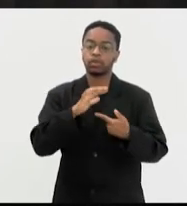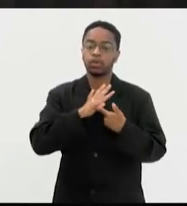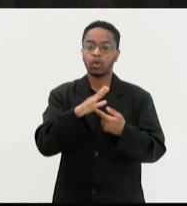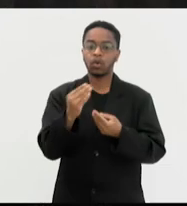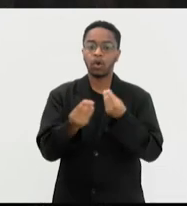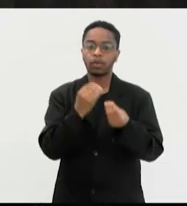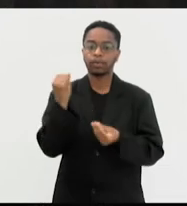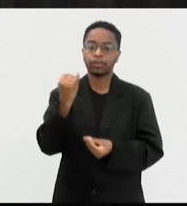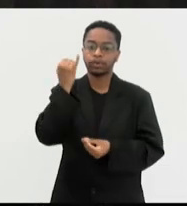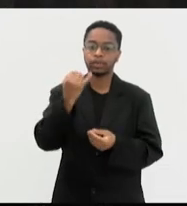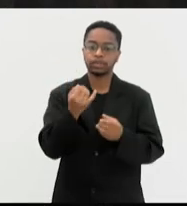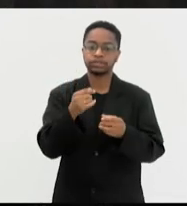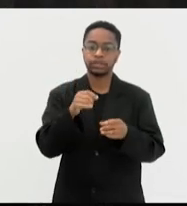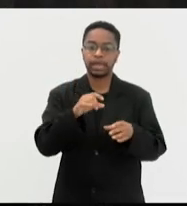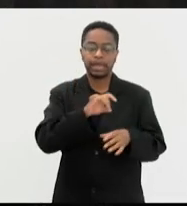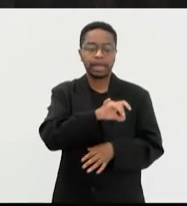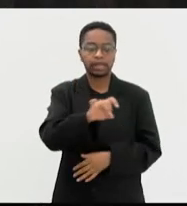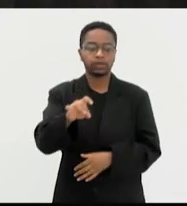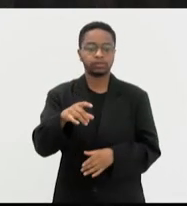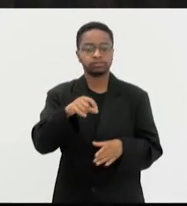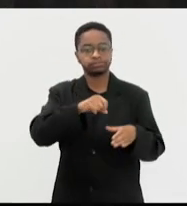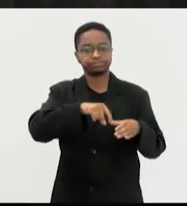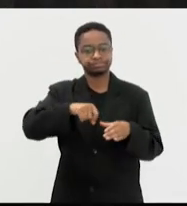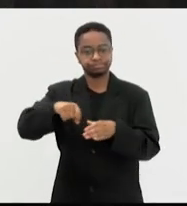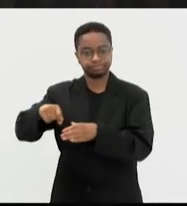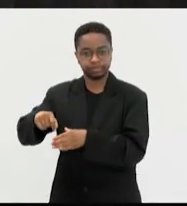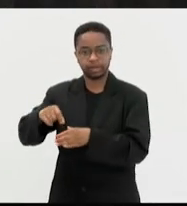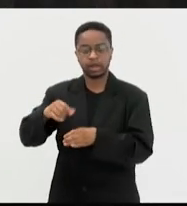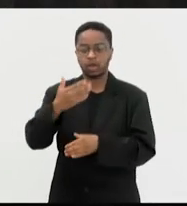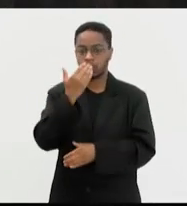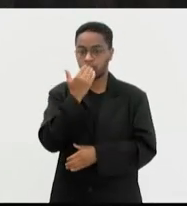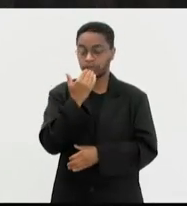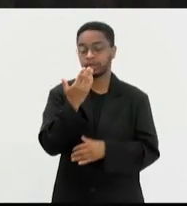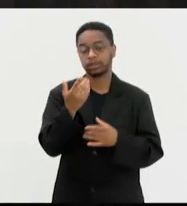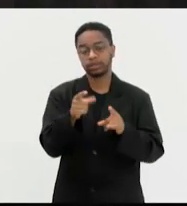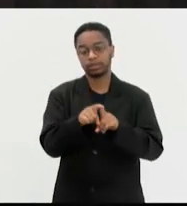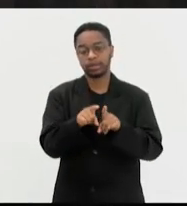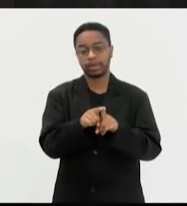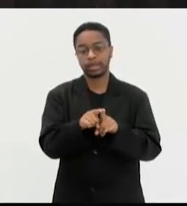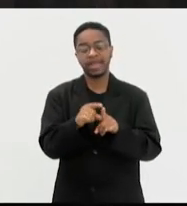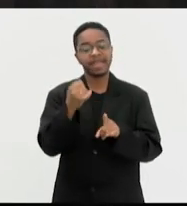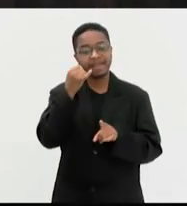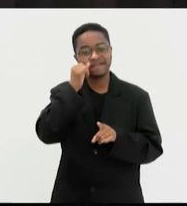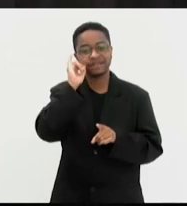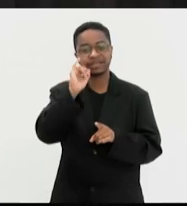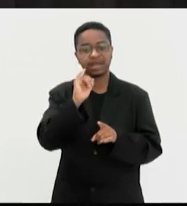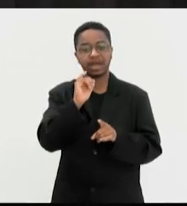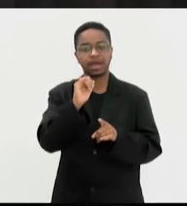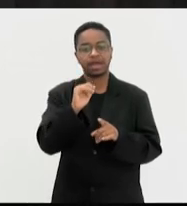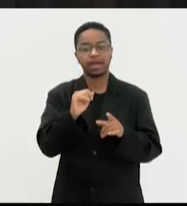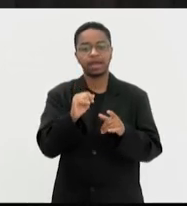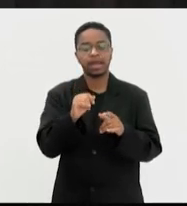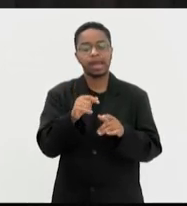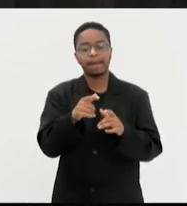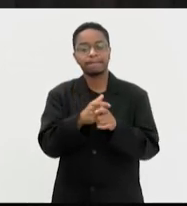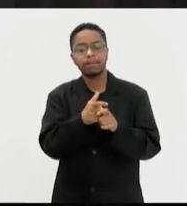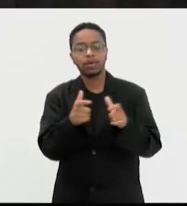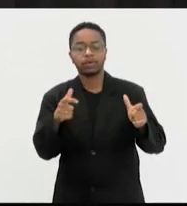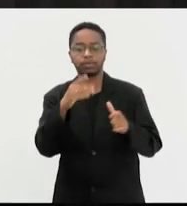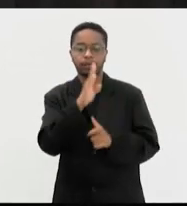produção local de alimentos em um contexto que mais da metade dos laros brasileiro vive em situação de segurança